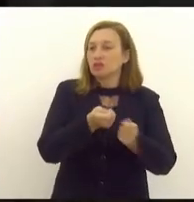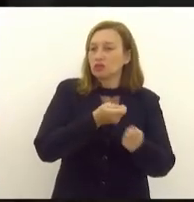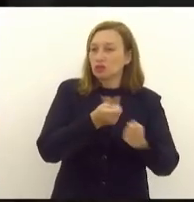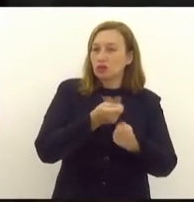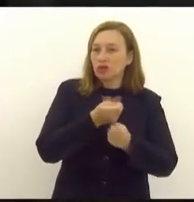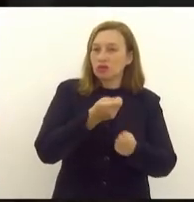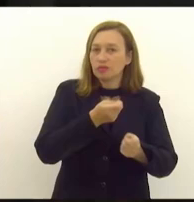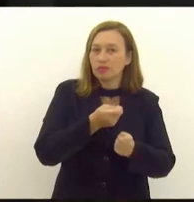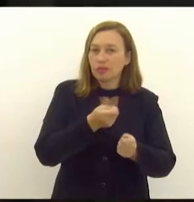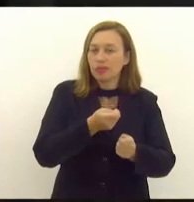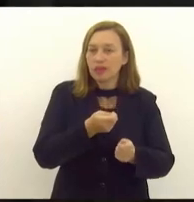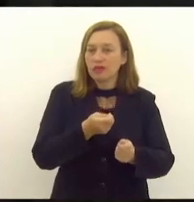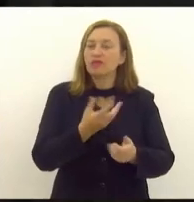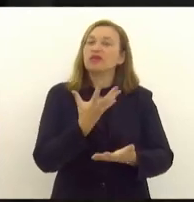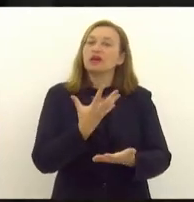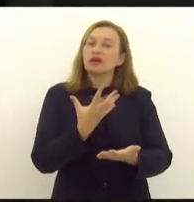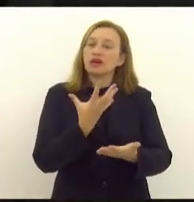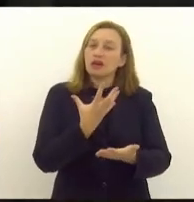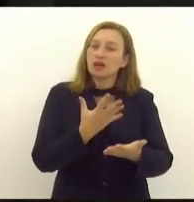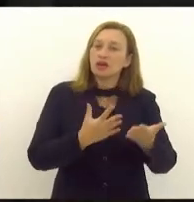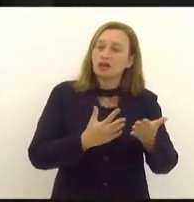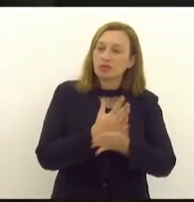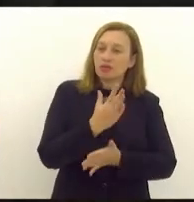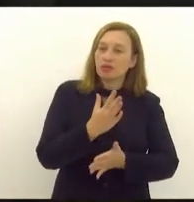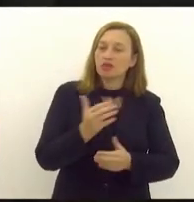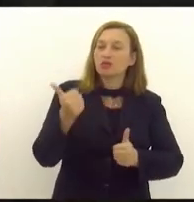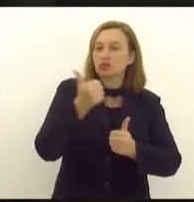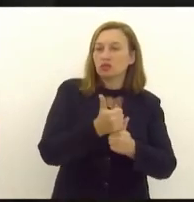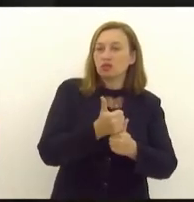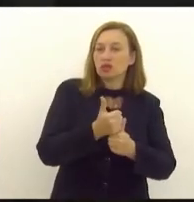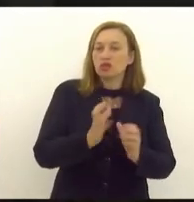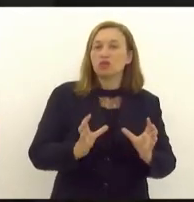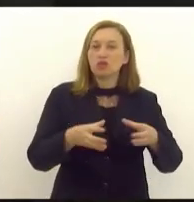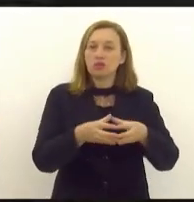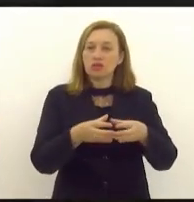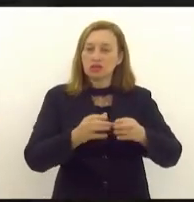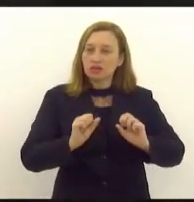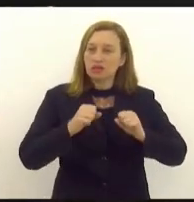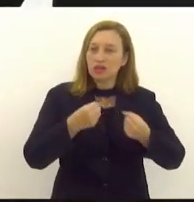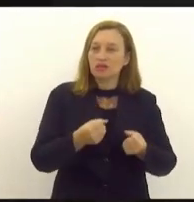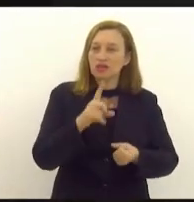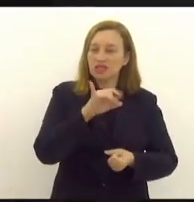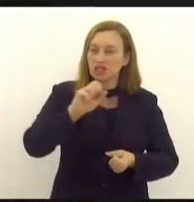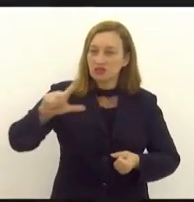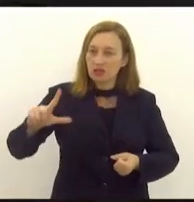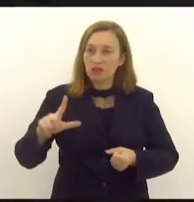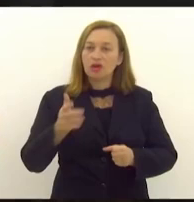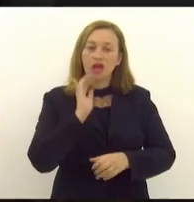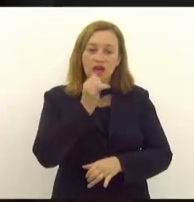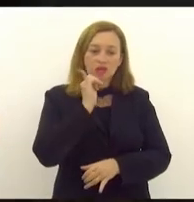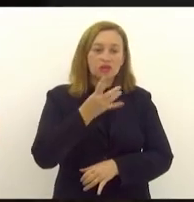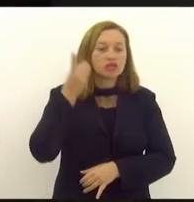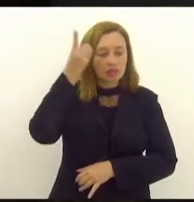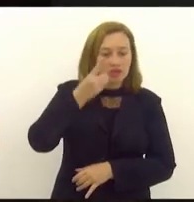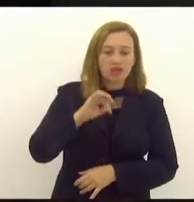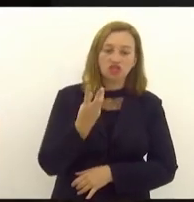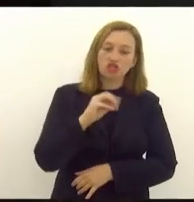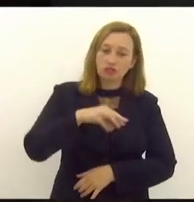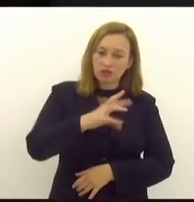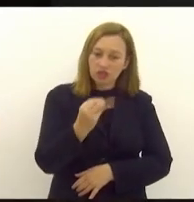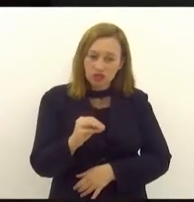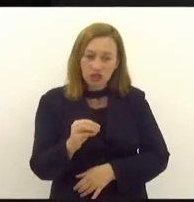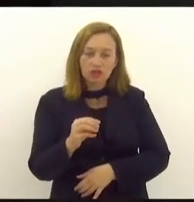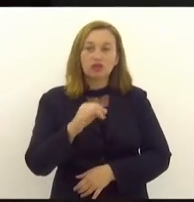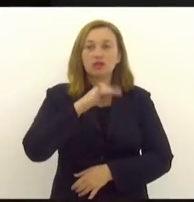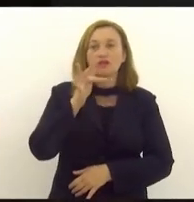financeira controle favorável com substitutivo da comissão de Defesa Civil relatores deputados Chico Machado